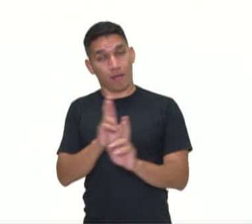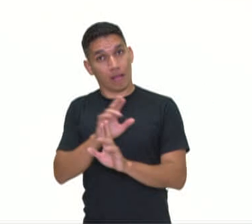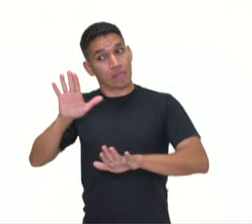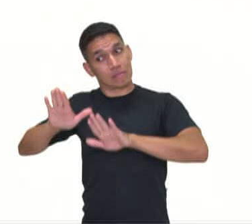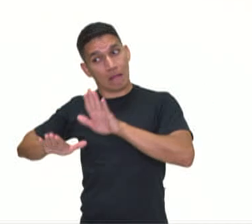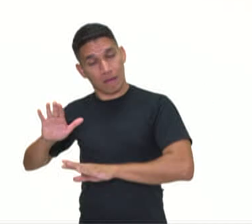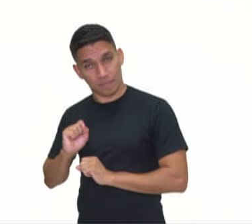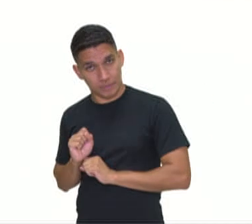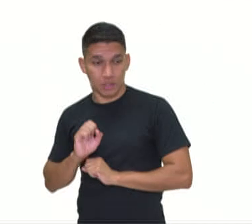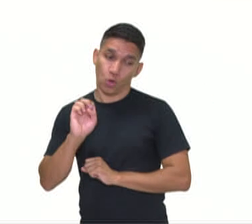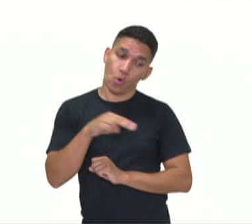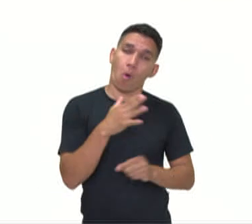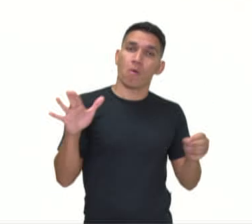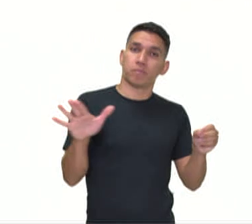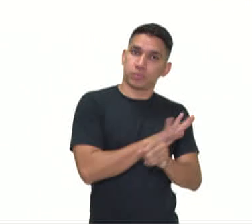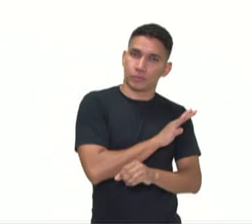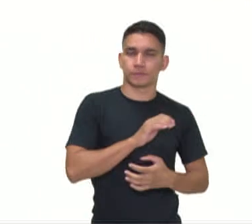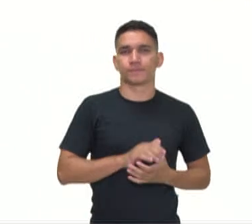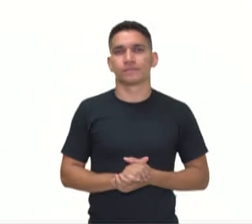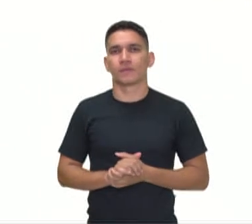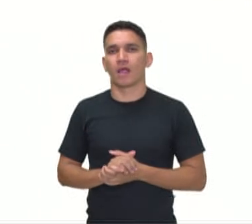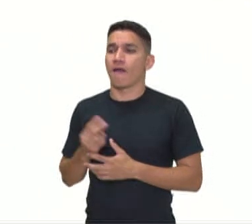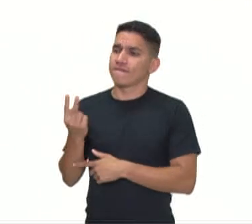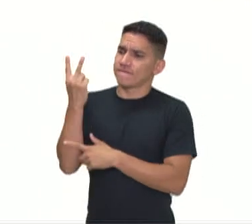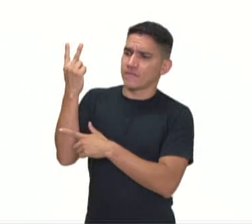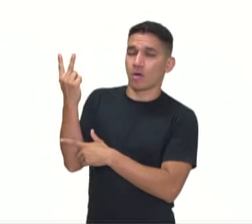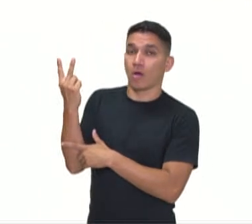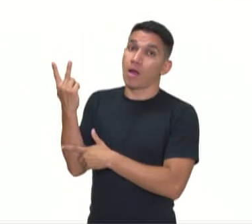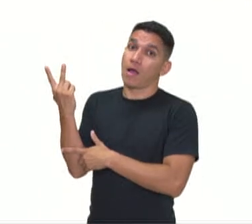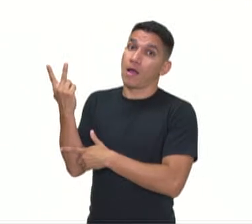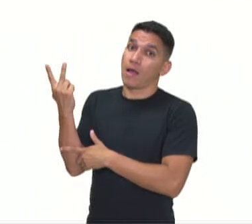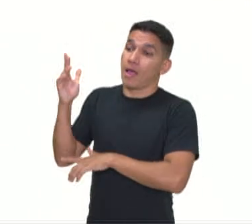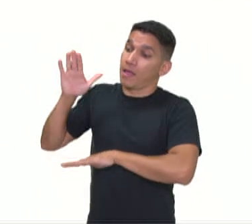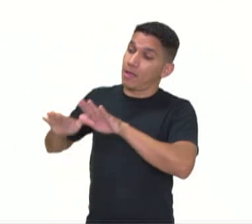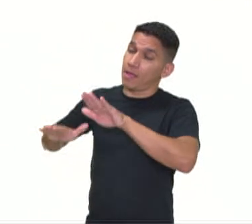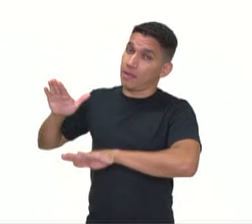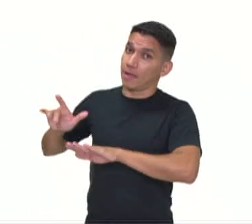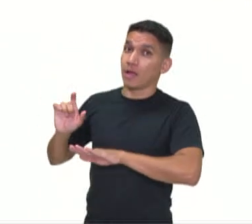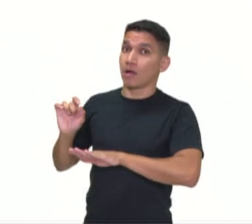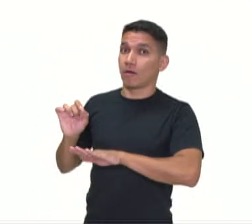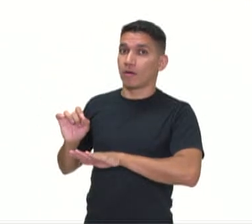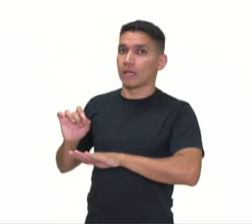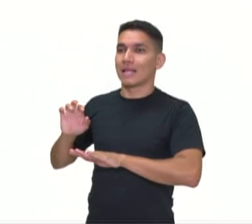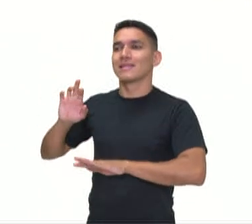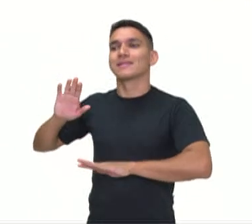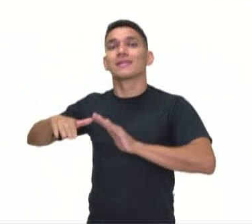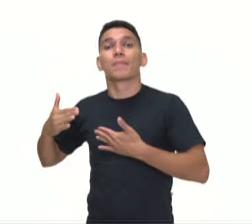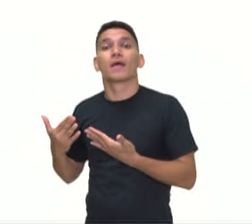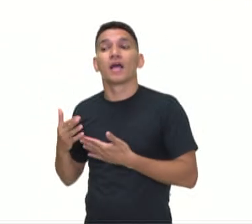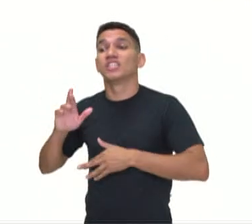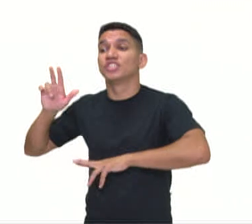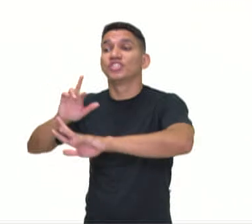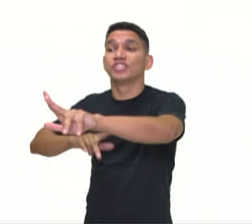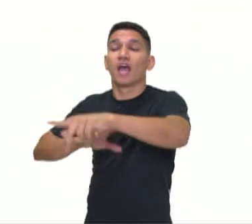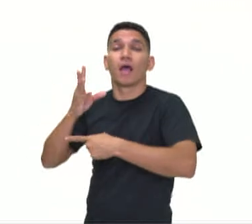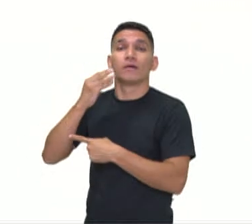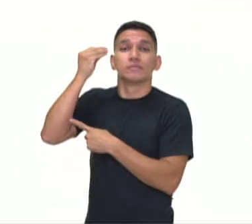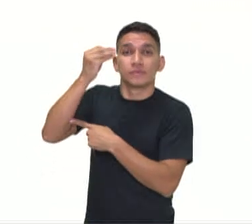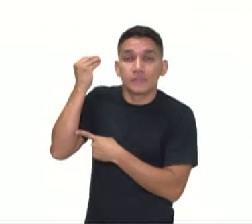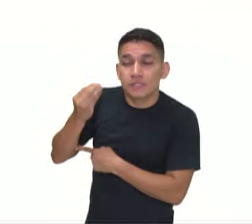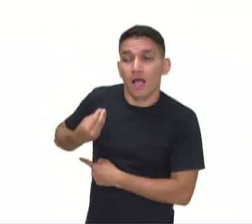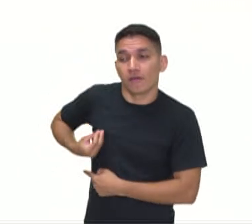ou absolutos. Os valores relativos são aqueles que dependem das diferentes vivências, criações,